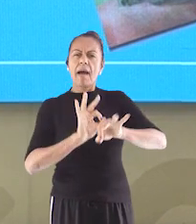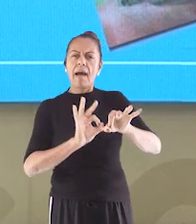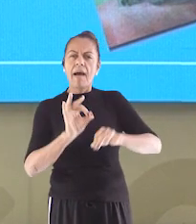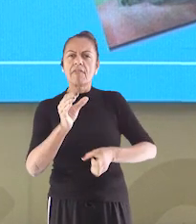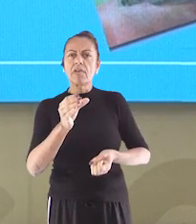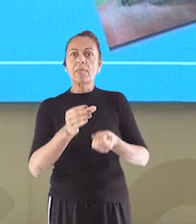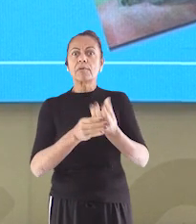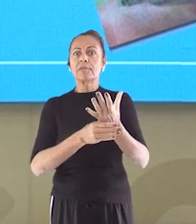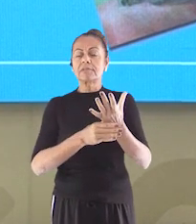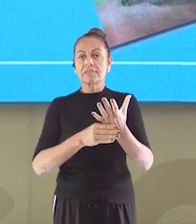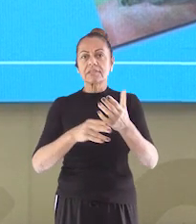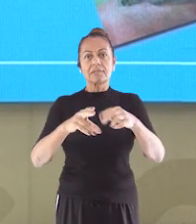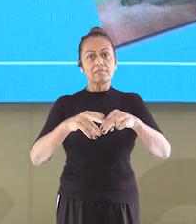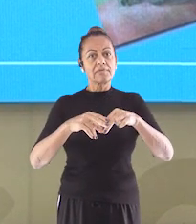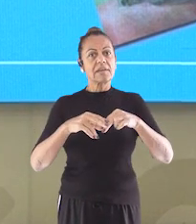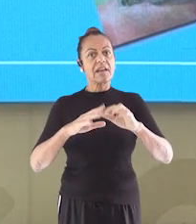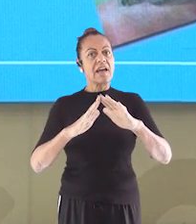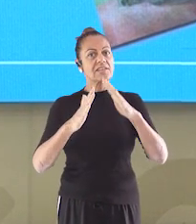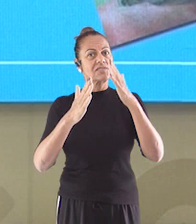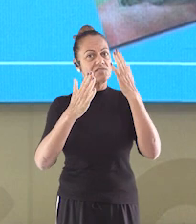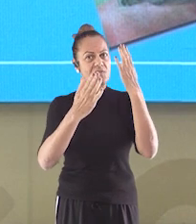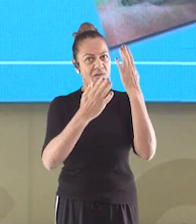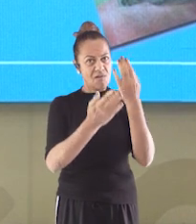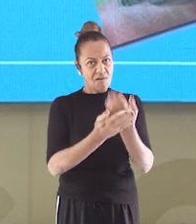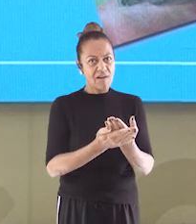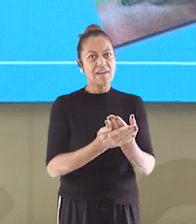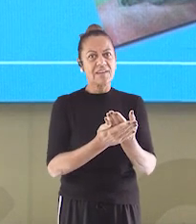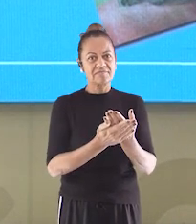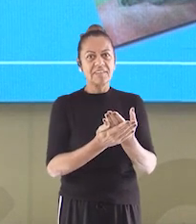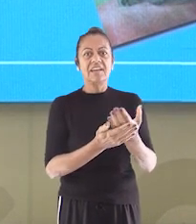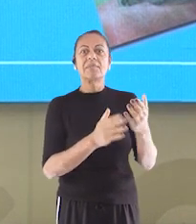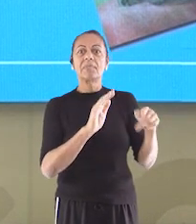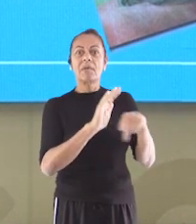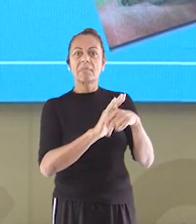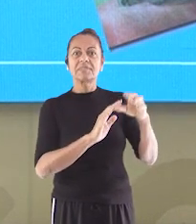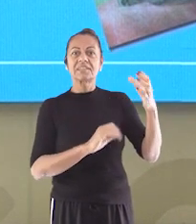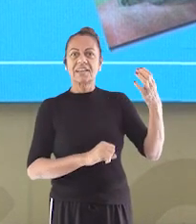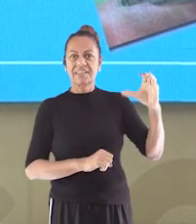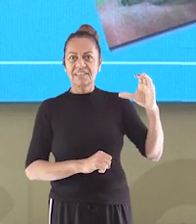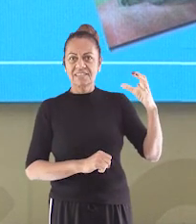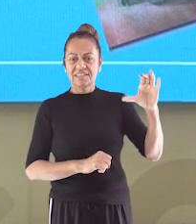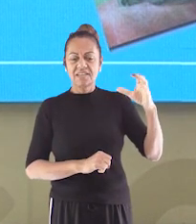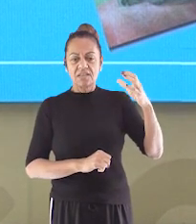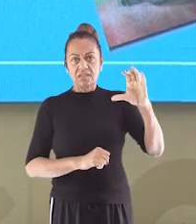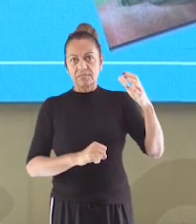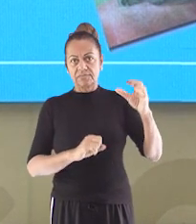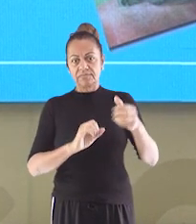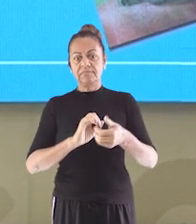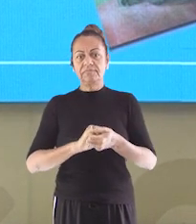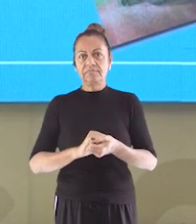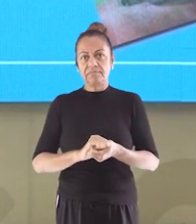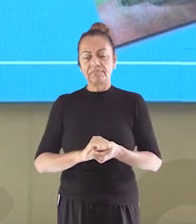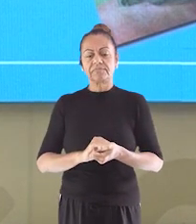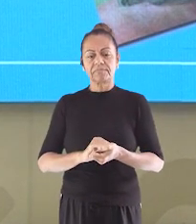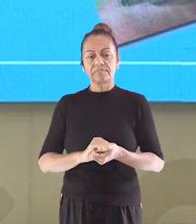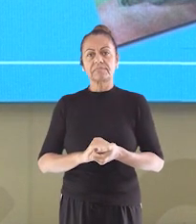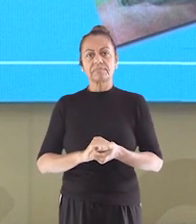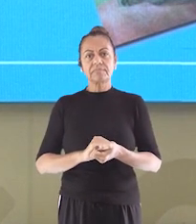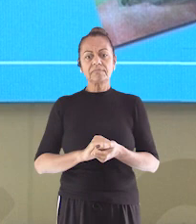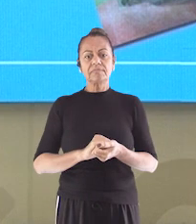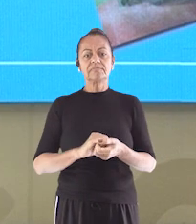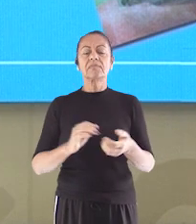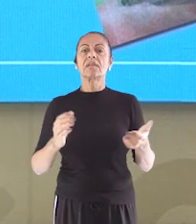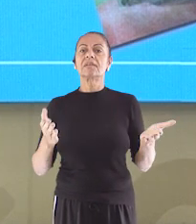estudantes da EJA, da Escola Municipal de Ensino Fundamental São Jorge, em Rio Marinho, da nossa rede de